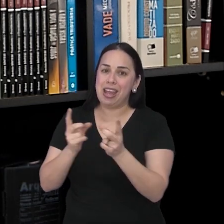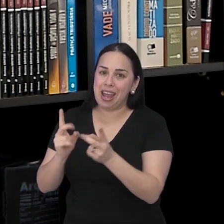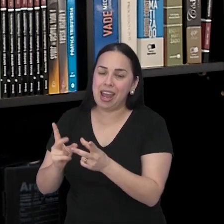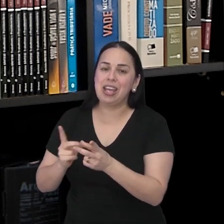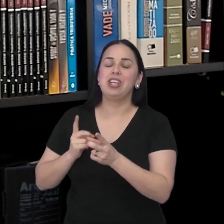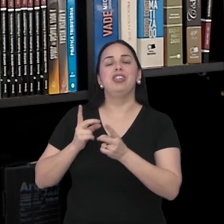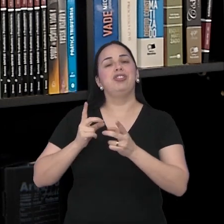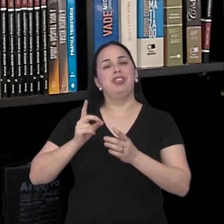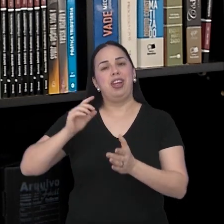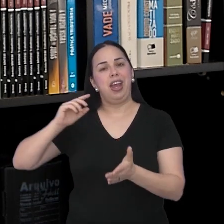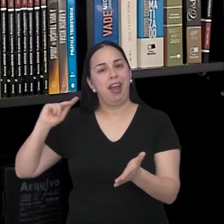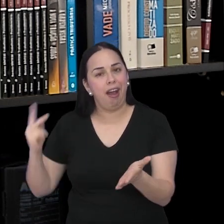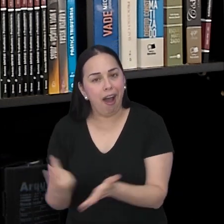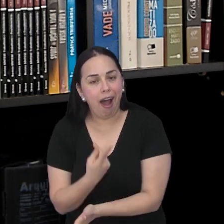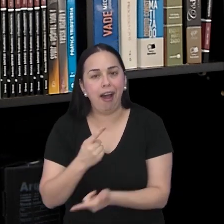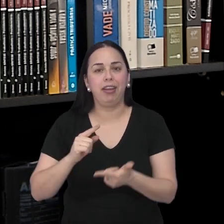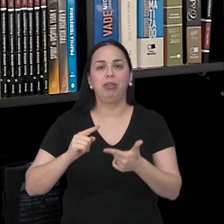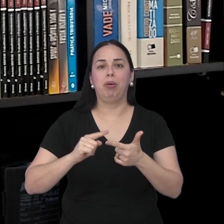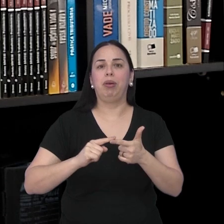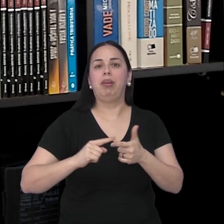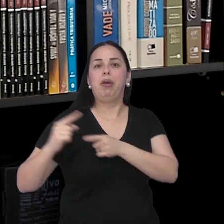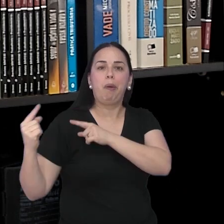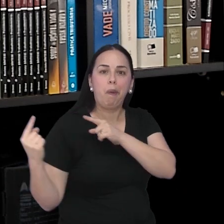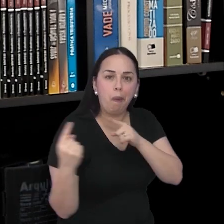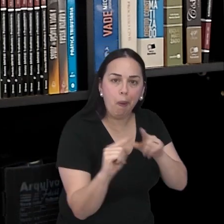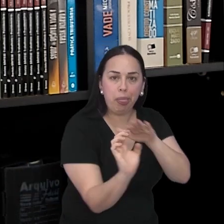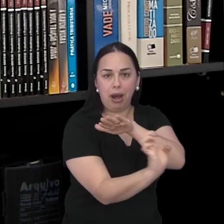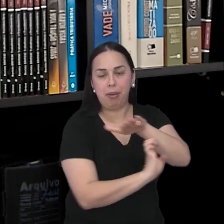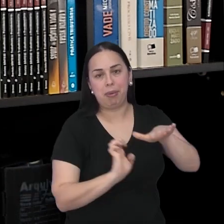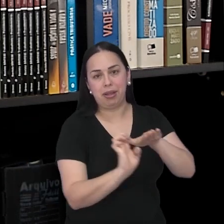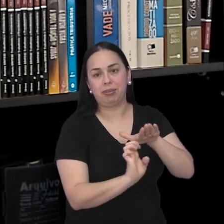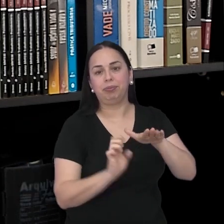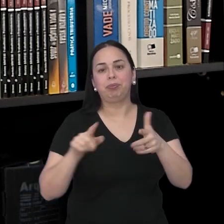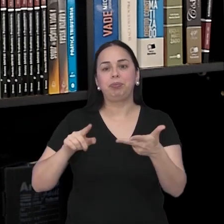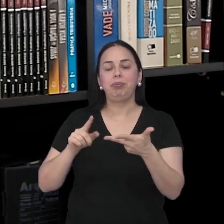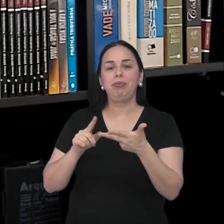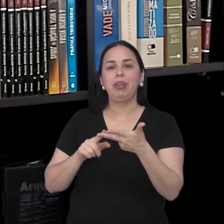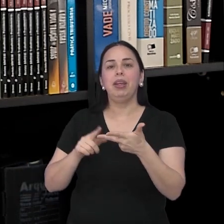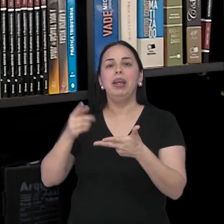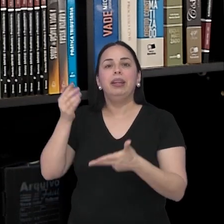naquele trabalho uma venda incorreta, uma concorrência desleal com a empresa,